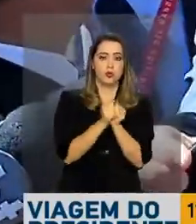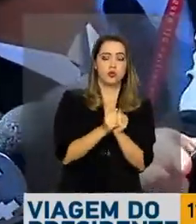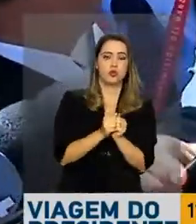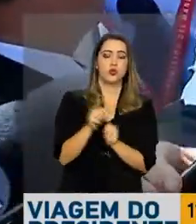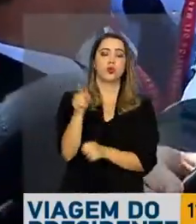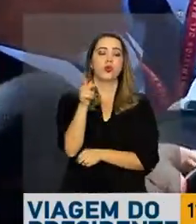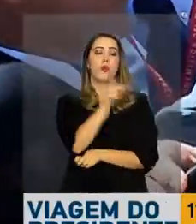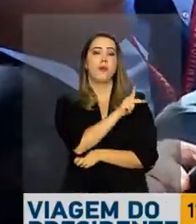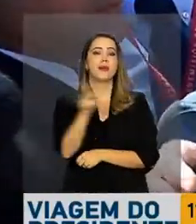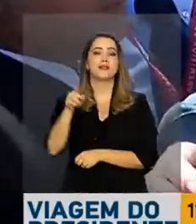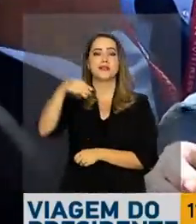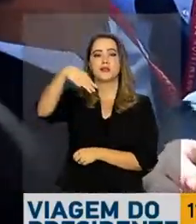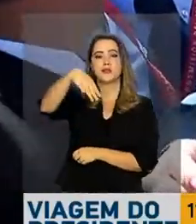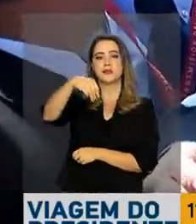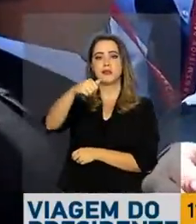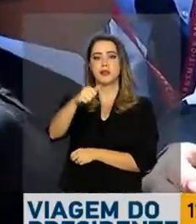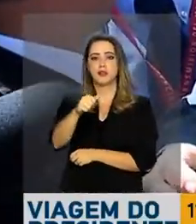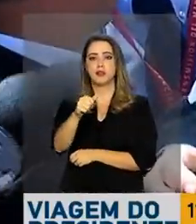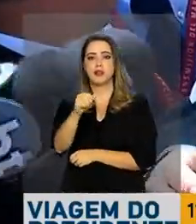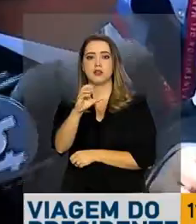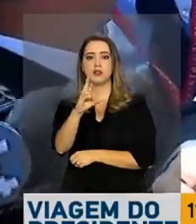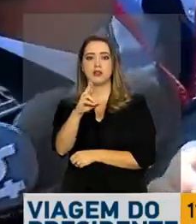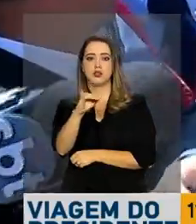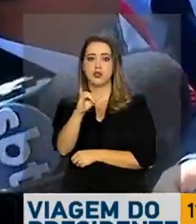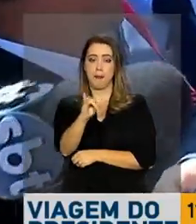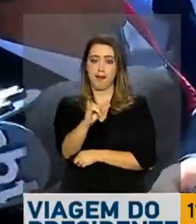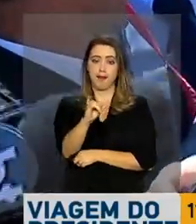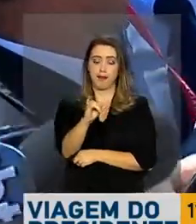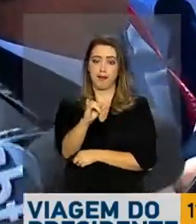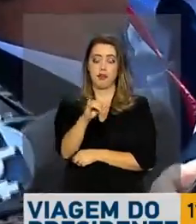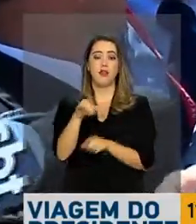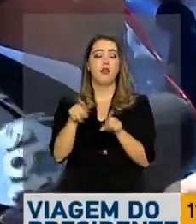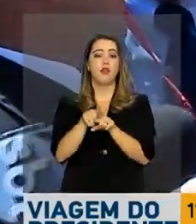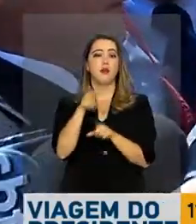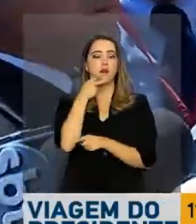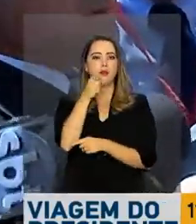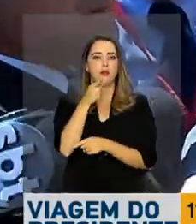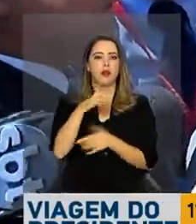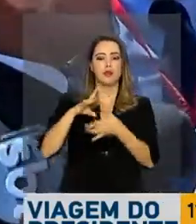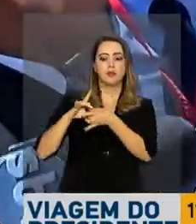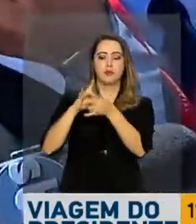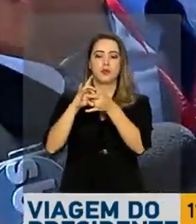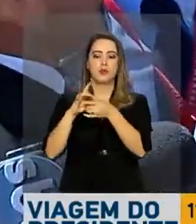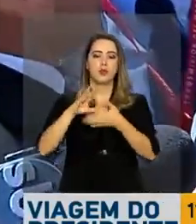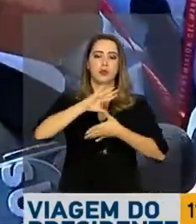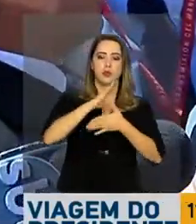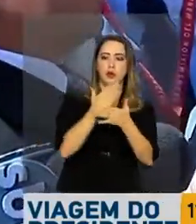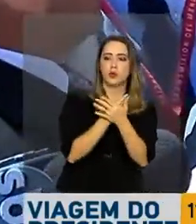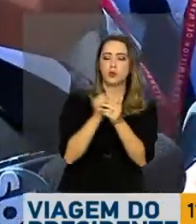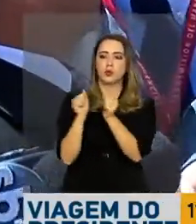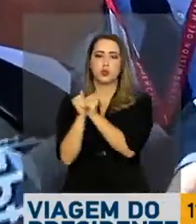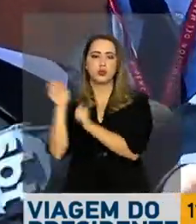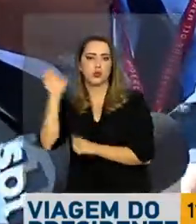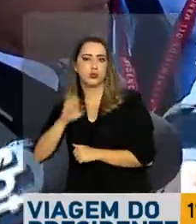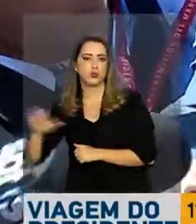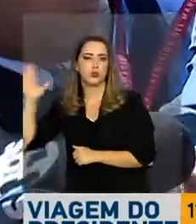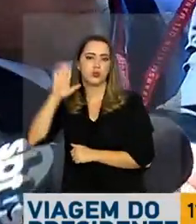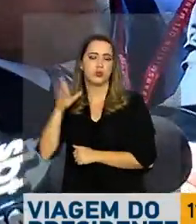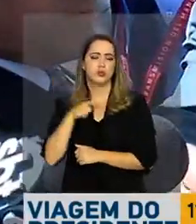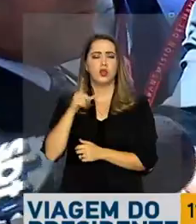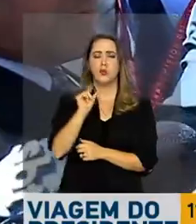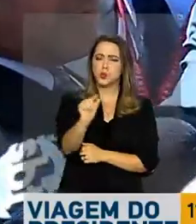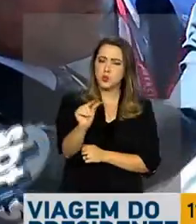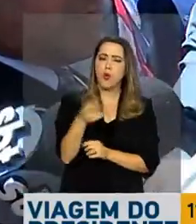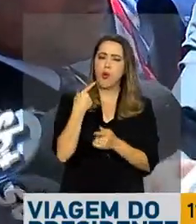questão da Aliança Mercosul-União Europeia, que vai bastante avançada. Temos alguns pequenos pontos para